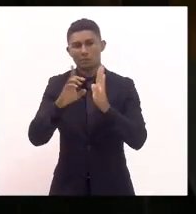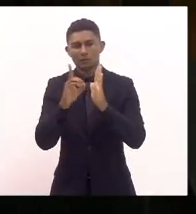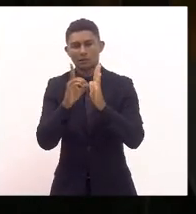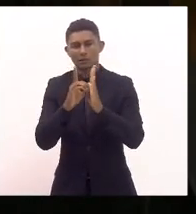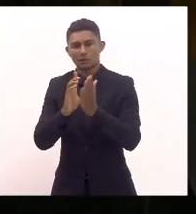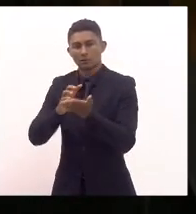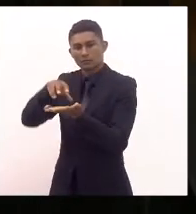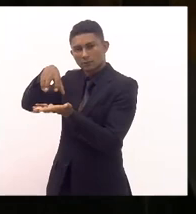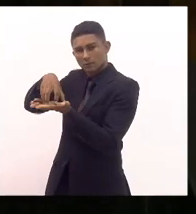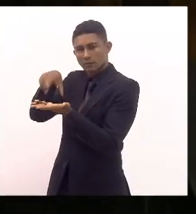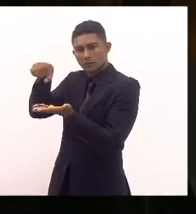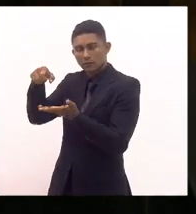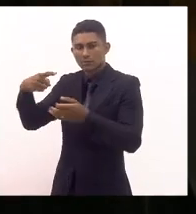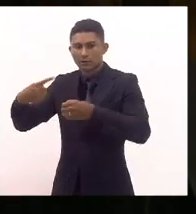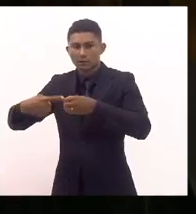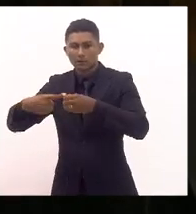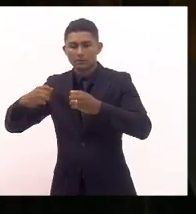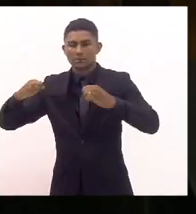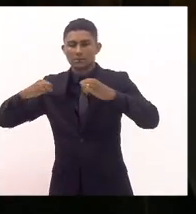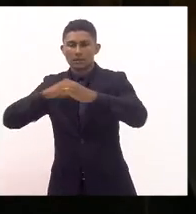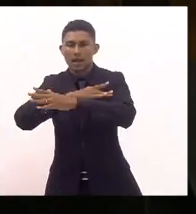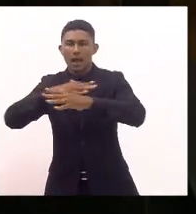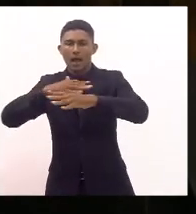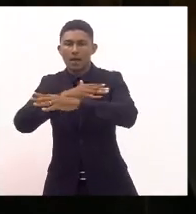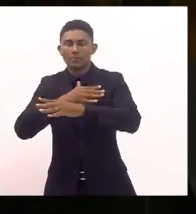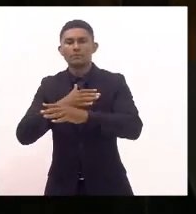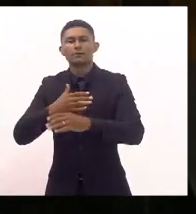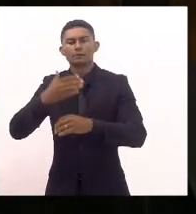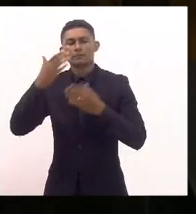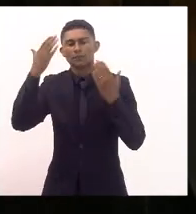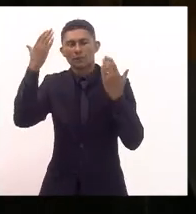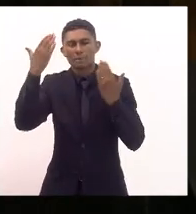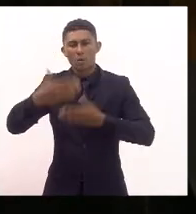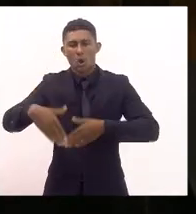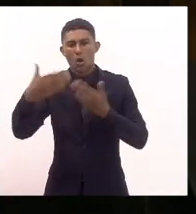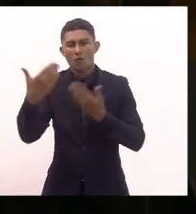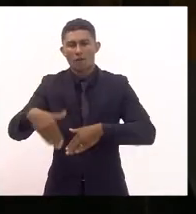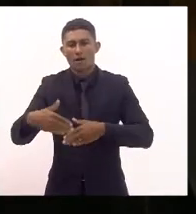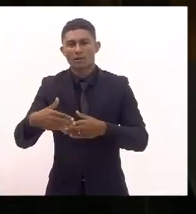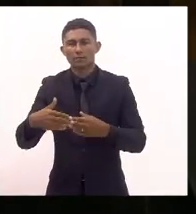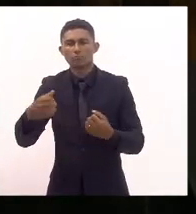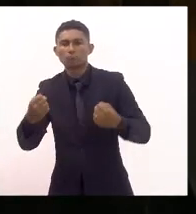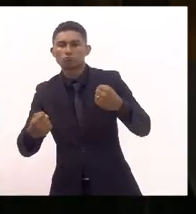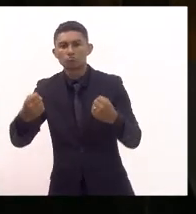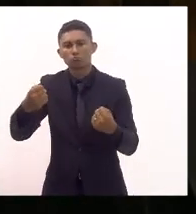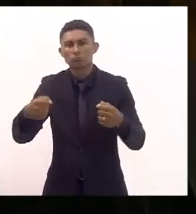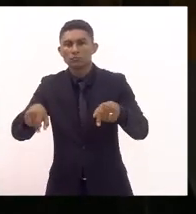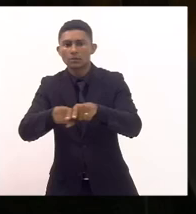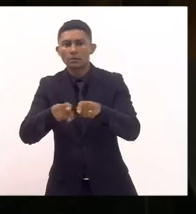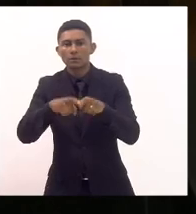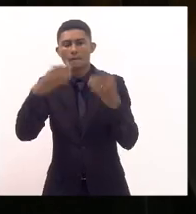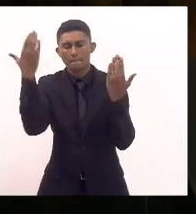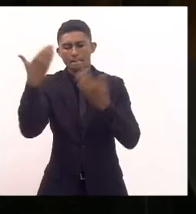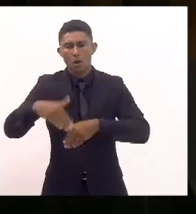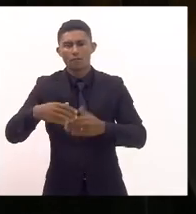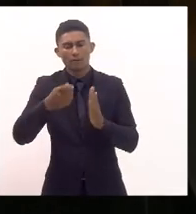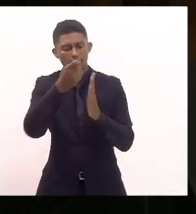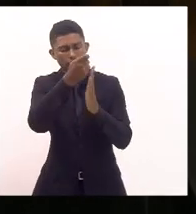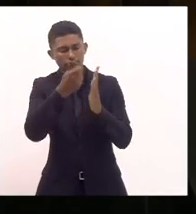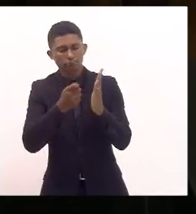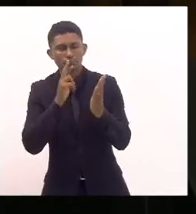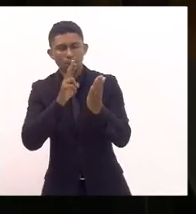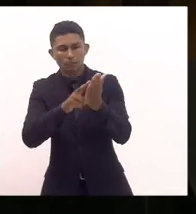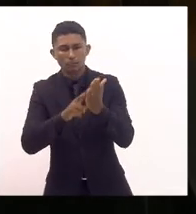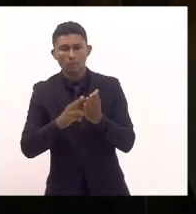daquela cidade a prova prática e a prova escrita para tirar